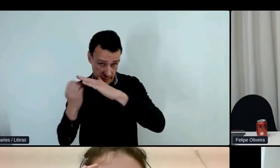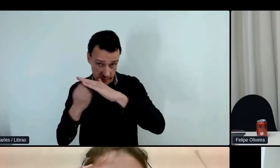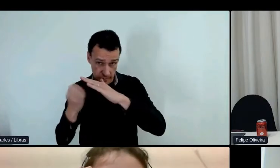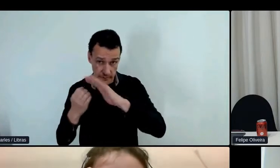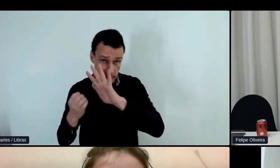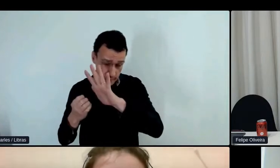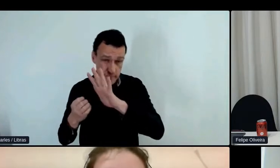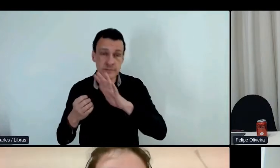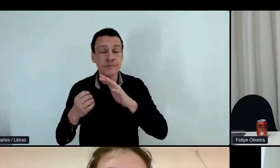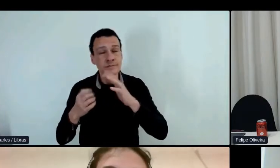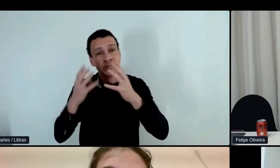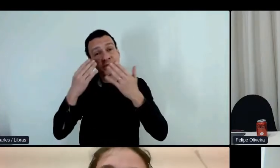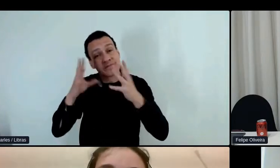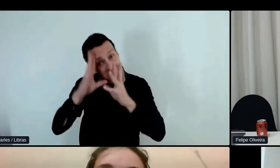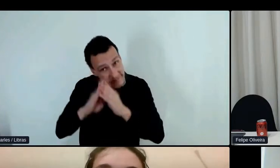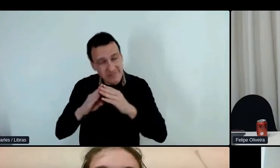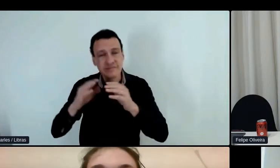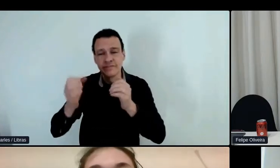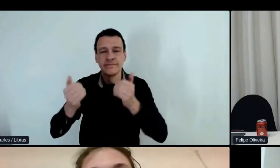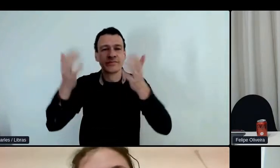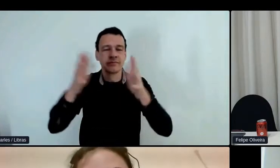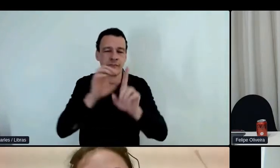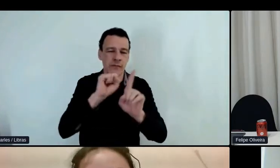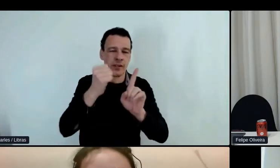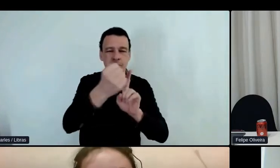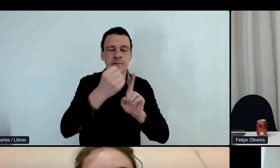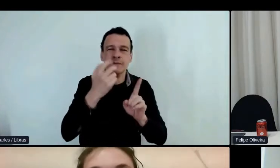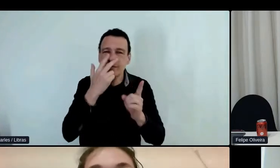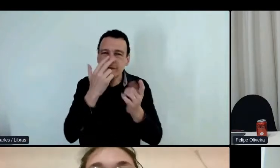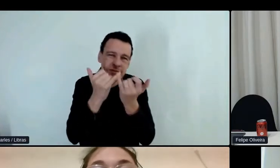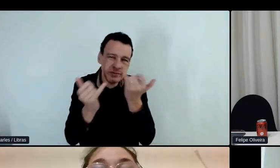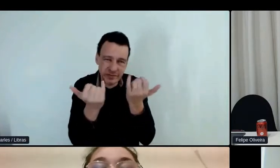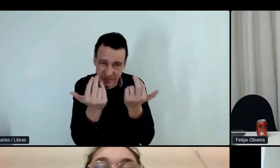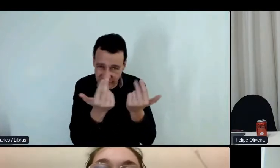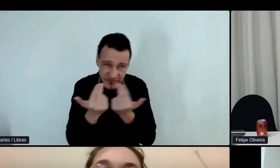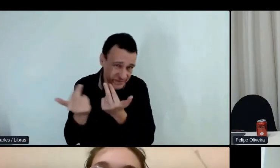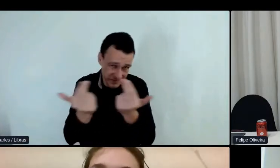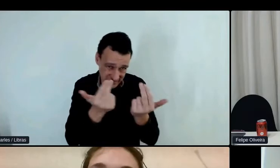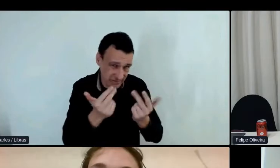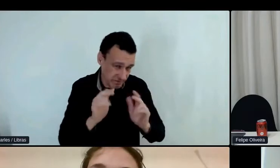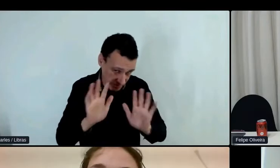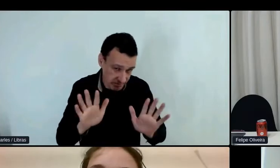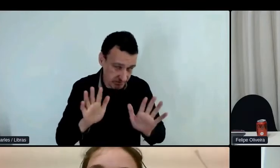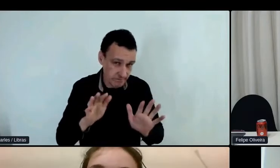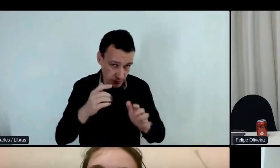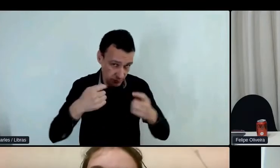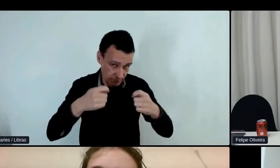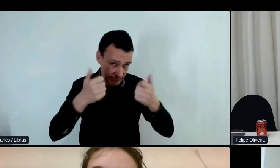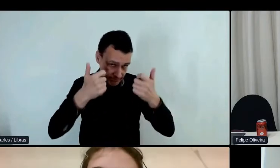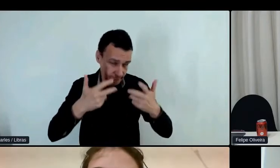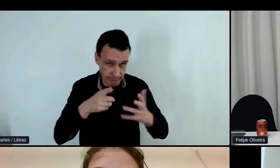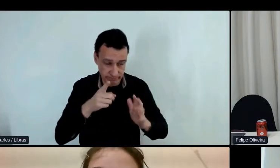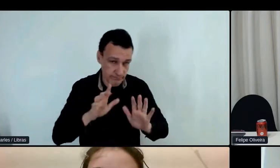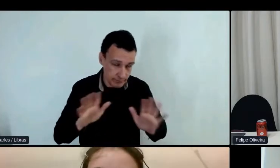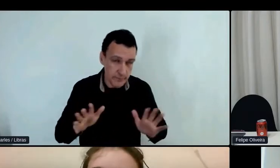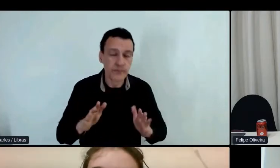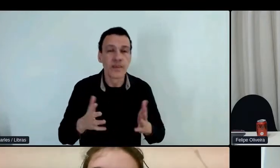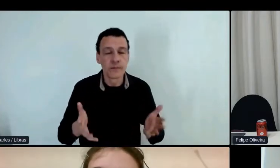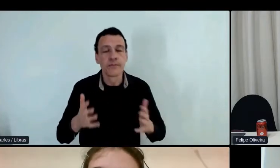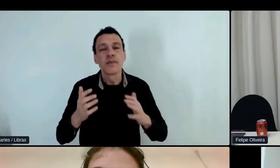isso? Bom, primeiro que o que a gente vê dentro das empresas, elas são